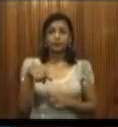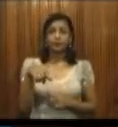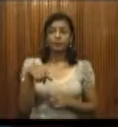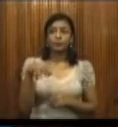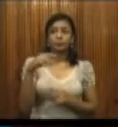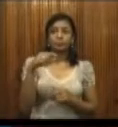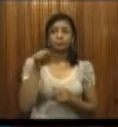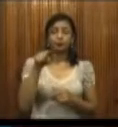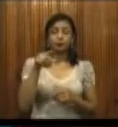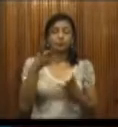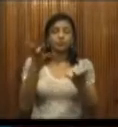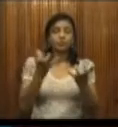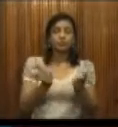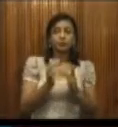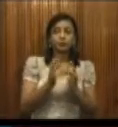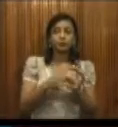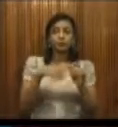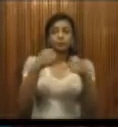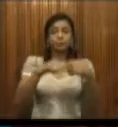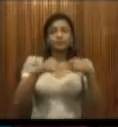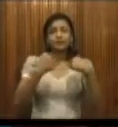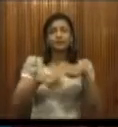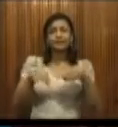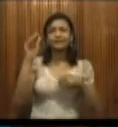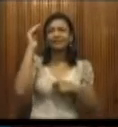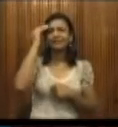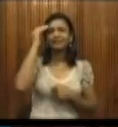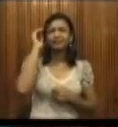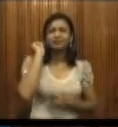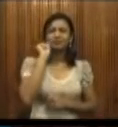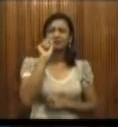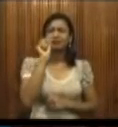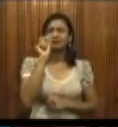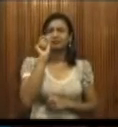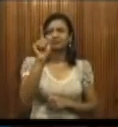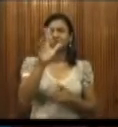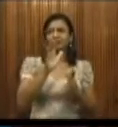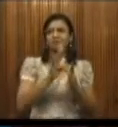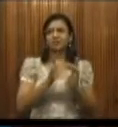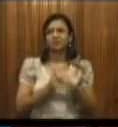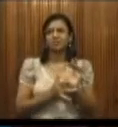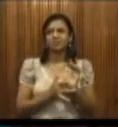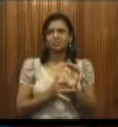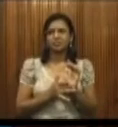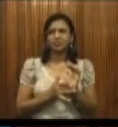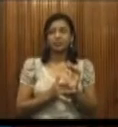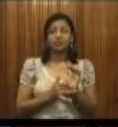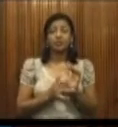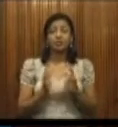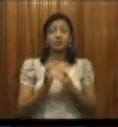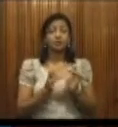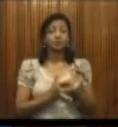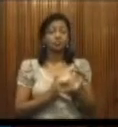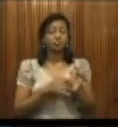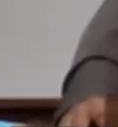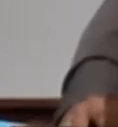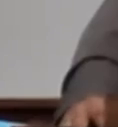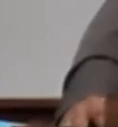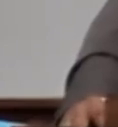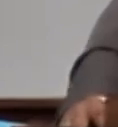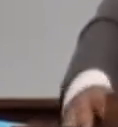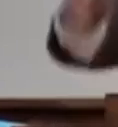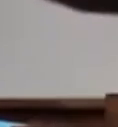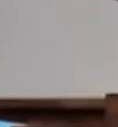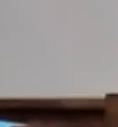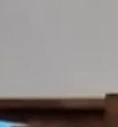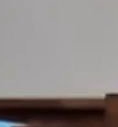de quem eu sou. Então, em primeiro lugar, Jesus leva aquele homem a refletir quem ele realmente é. Jesus é apenas um bom